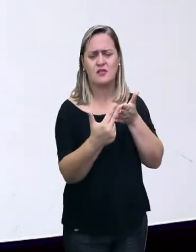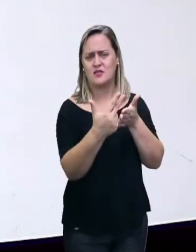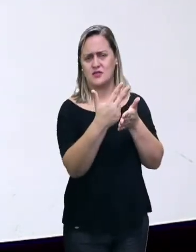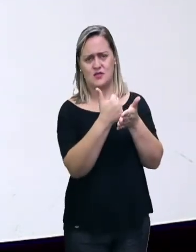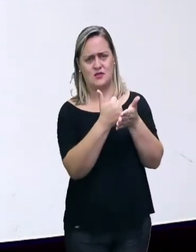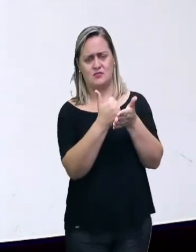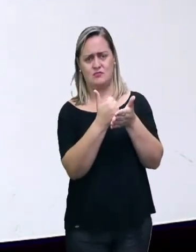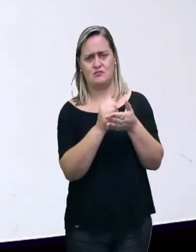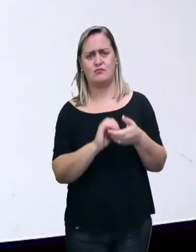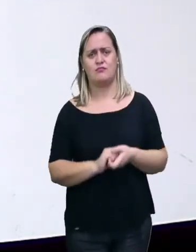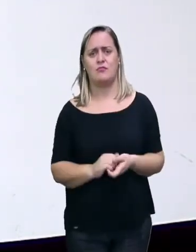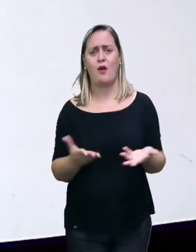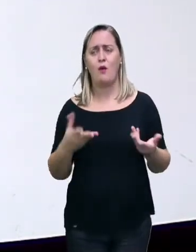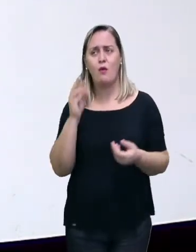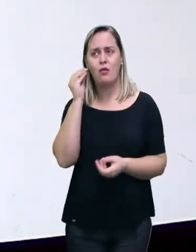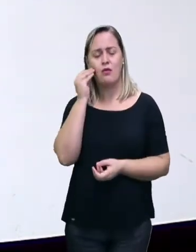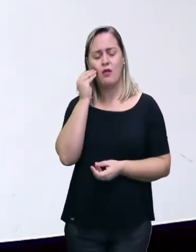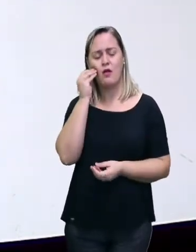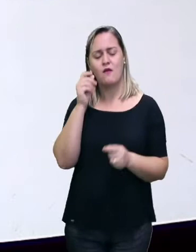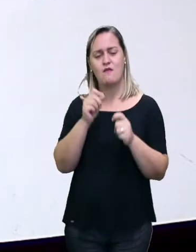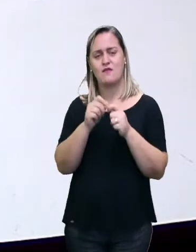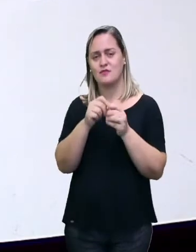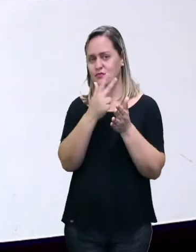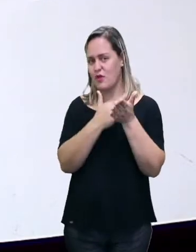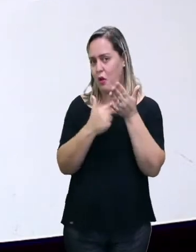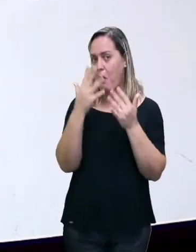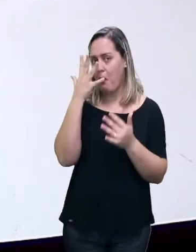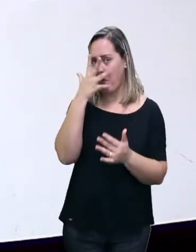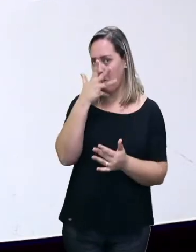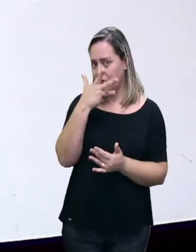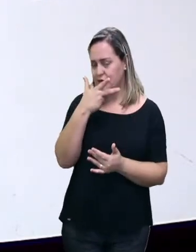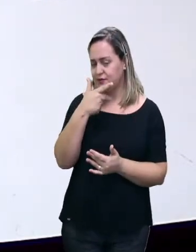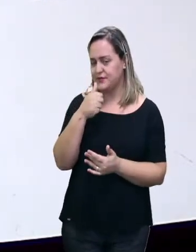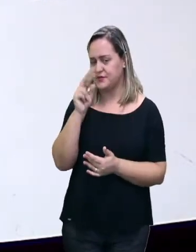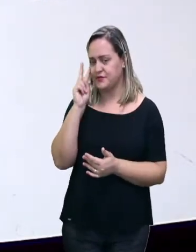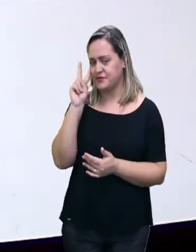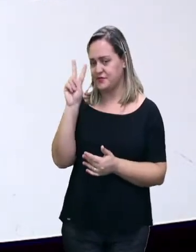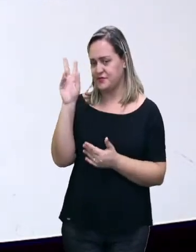tentar fazer um desenho bonitinho aqui, tá, gente?